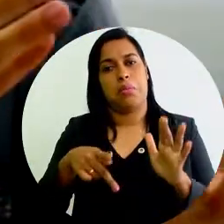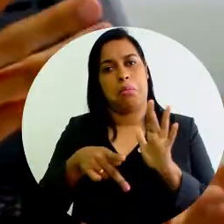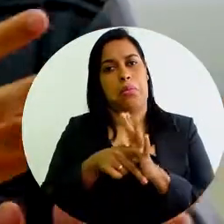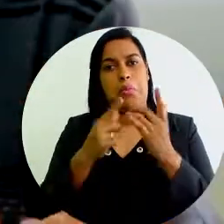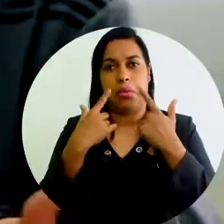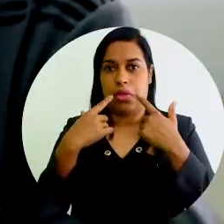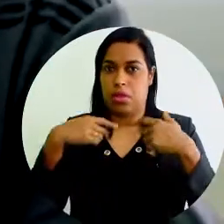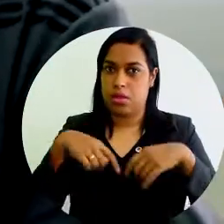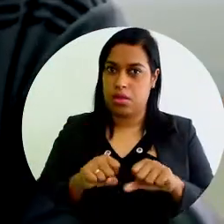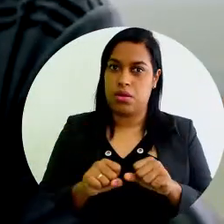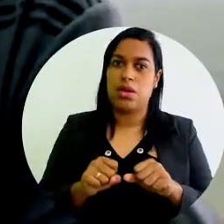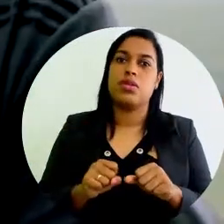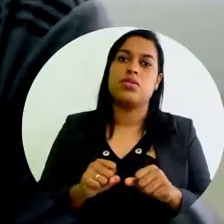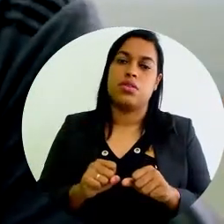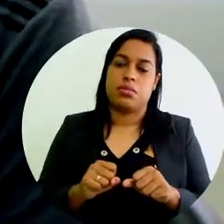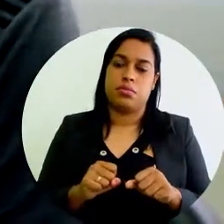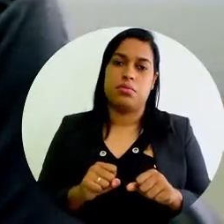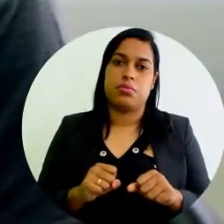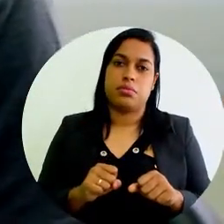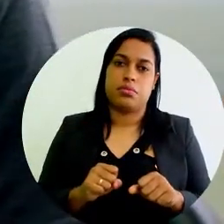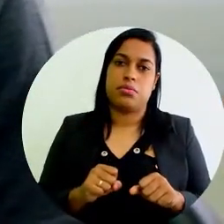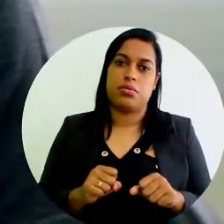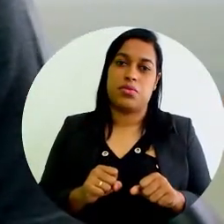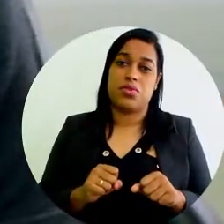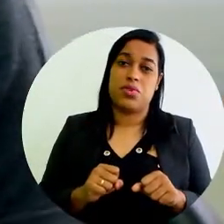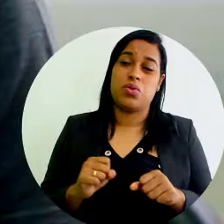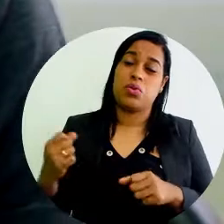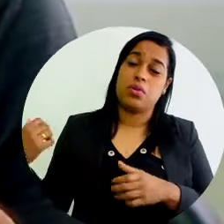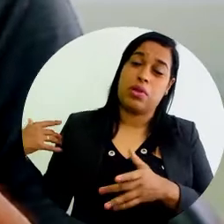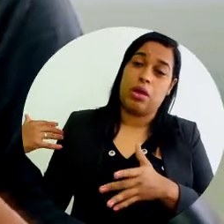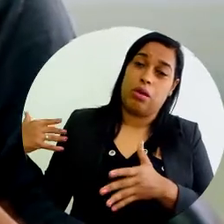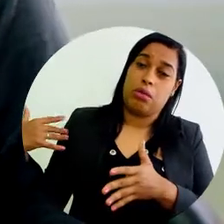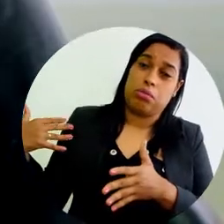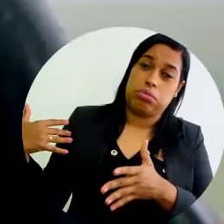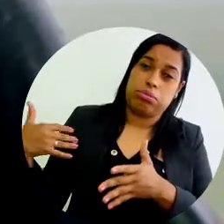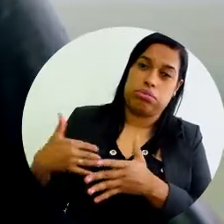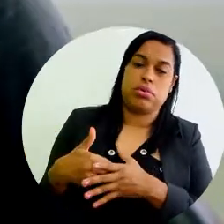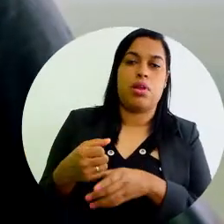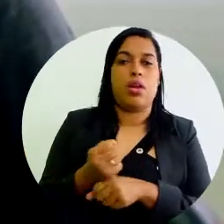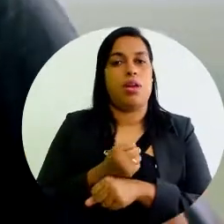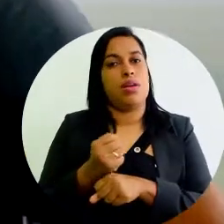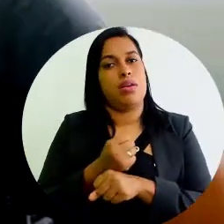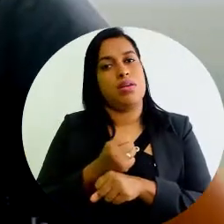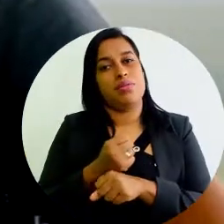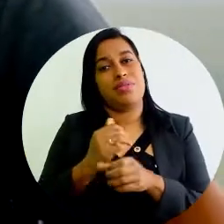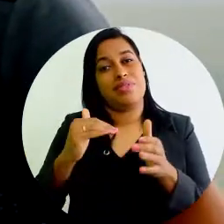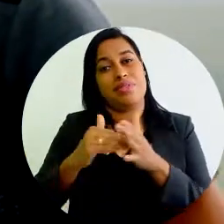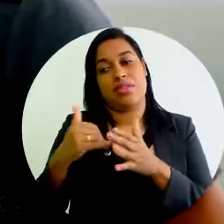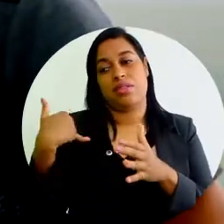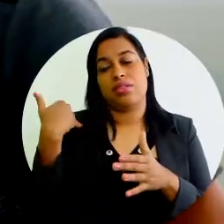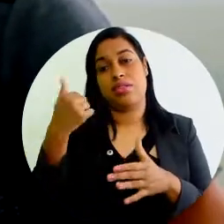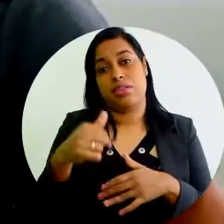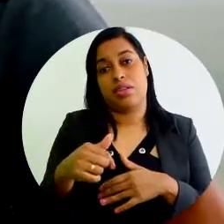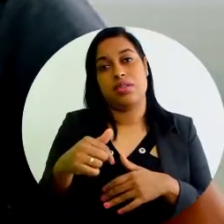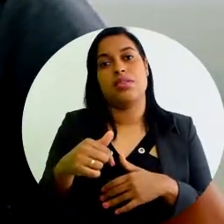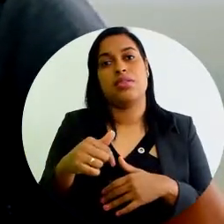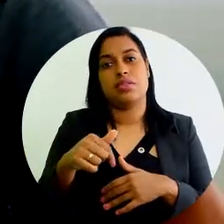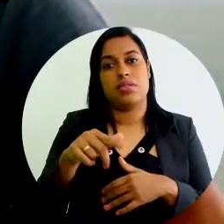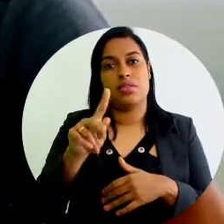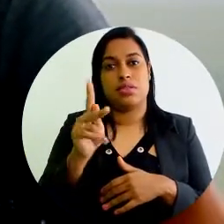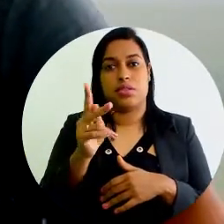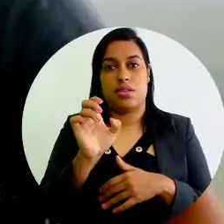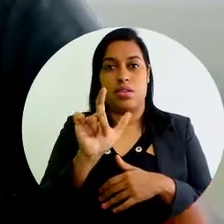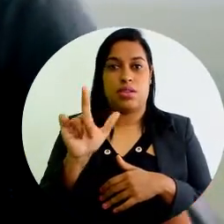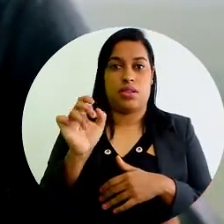tinha uma linguagem própria para falar com Helen, e durante muito tempo, aproximadamente até os seus 7